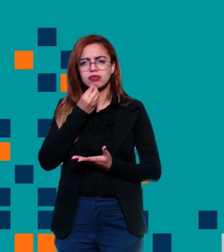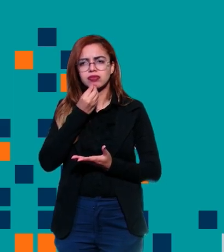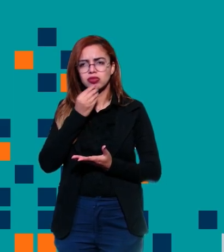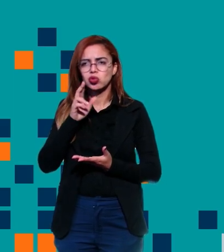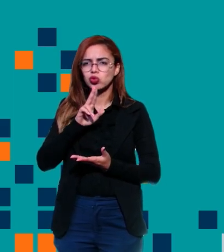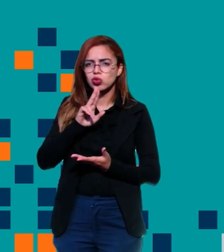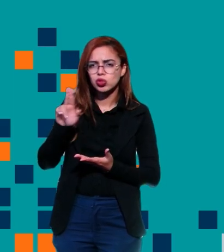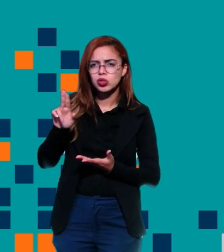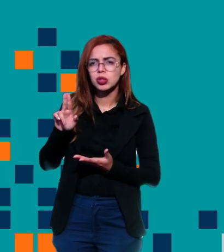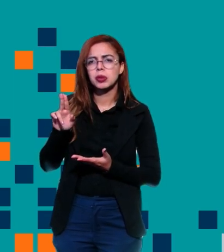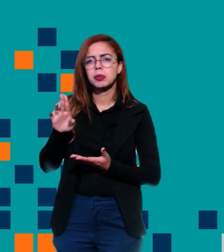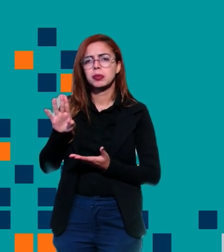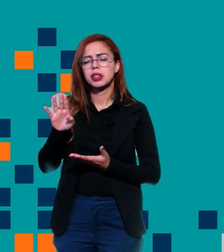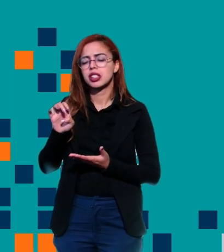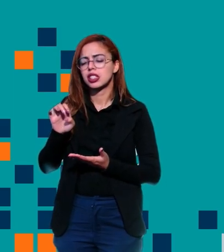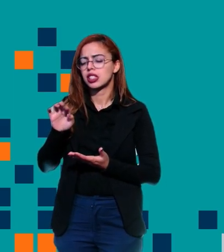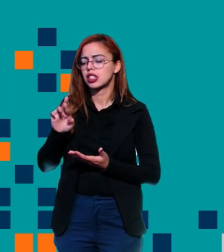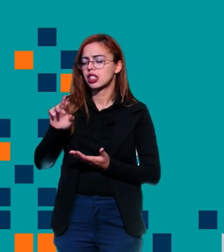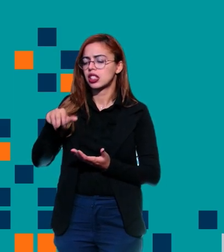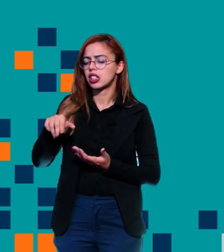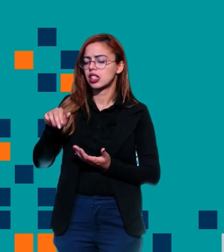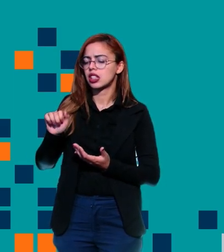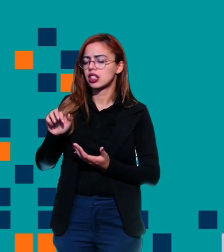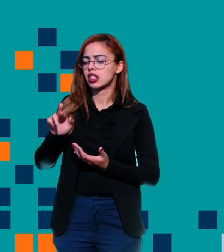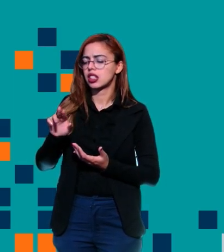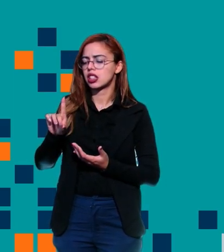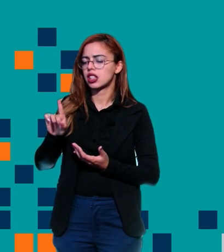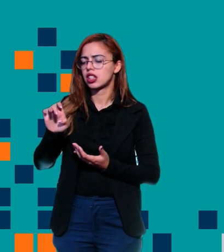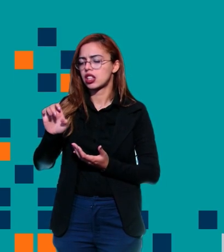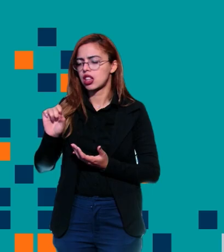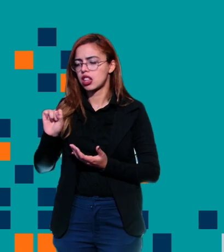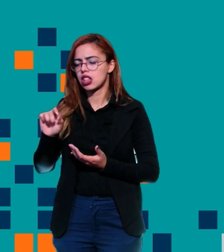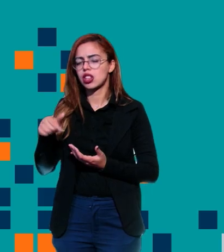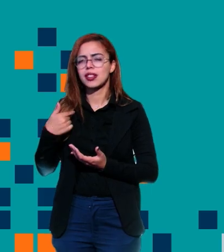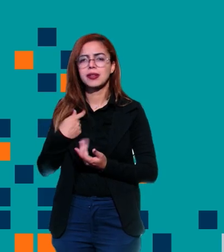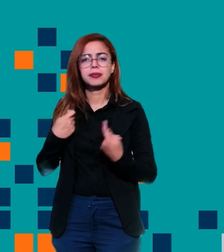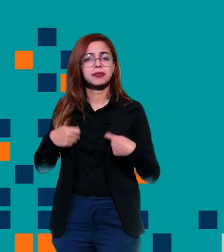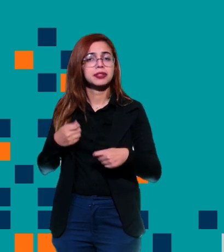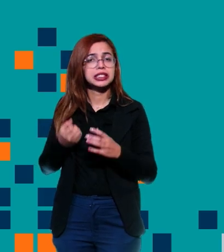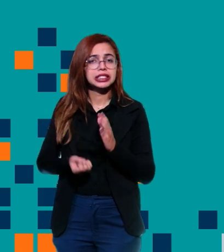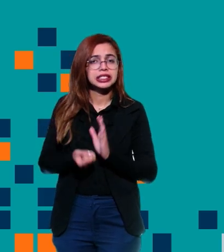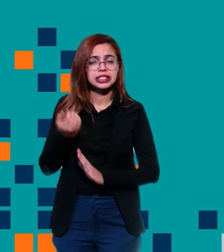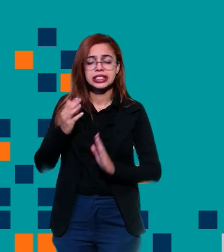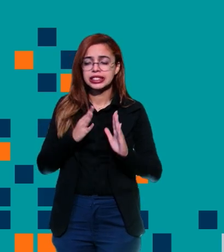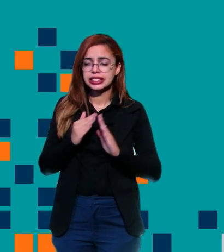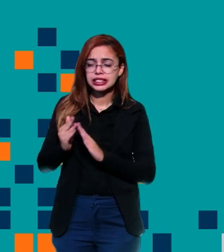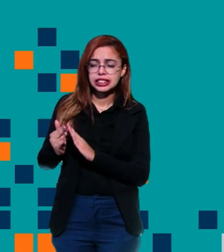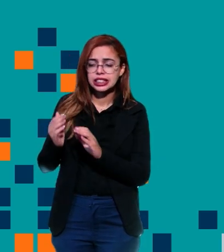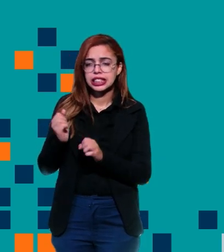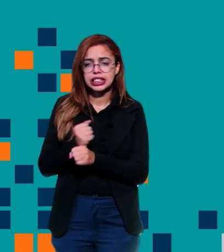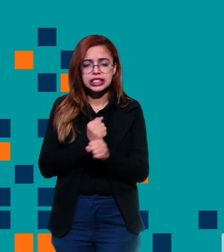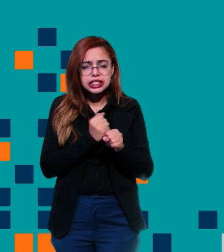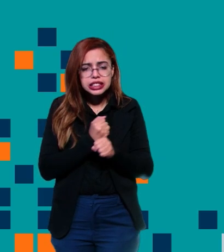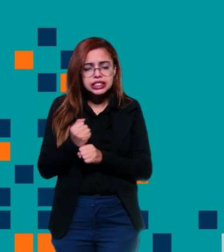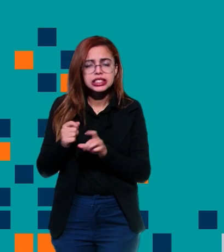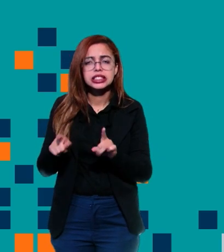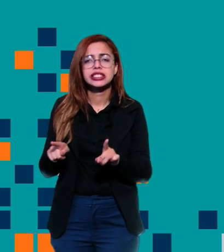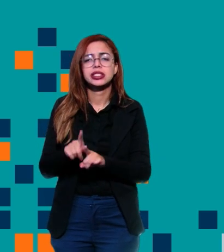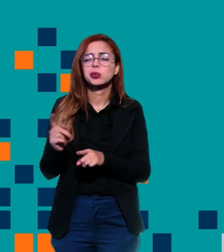nome, né, Bernardes, a gente teve, de fazer casas e ter dinheiro dessas pessoas para fazer